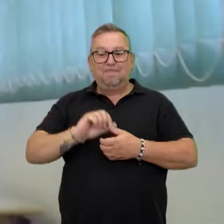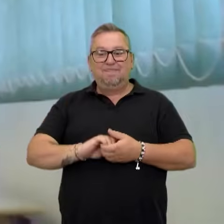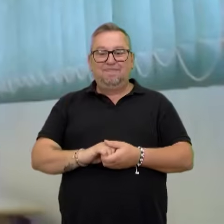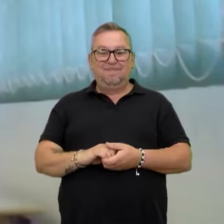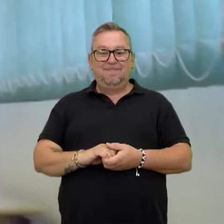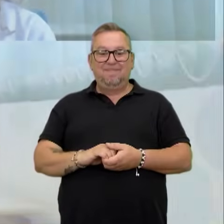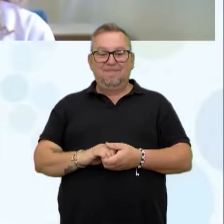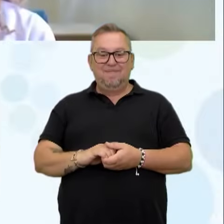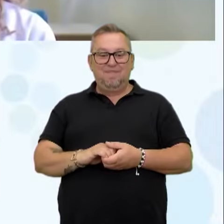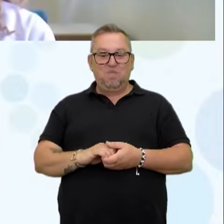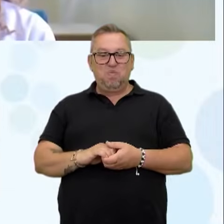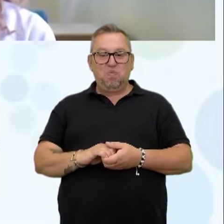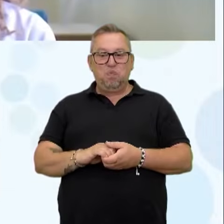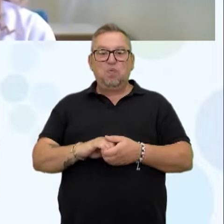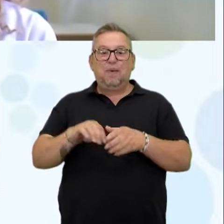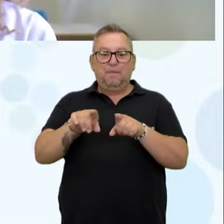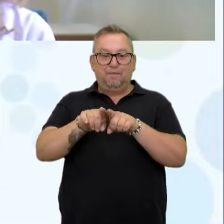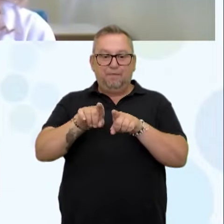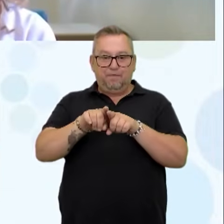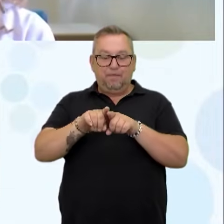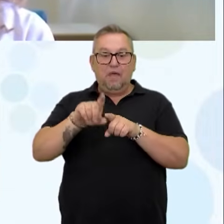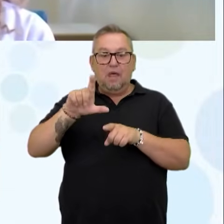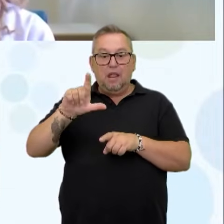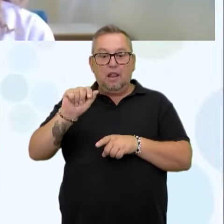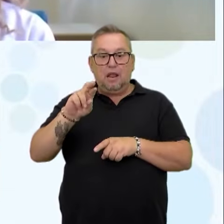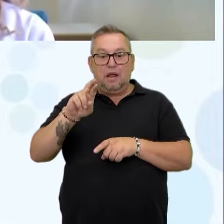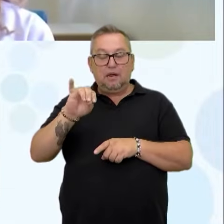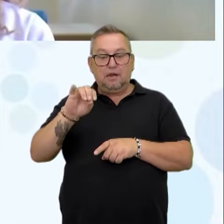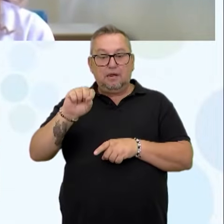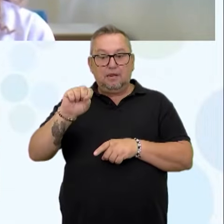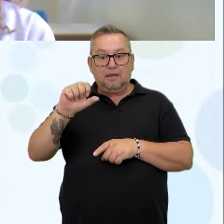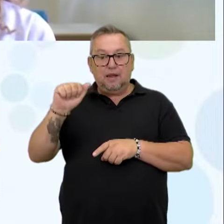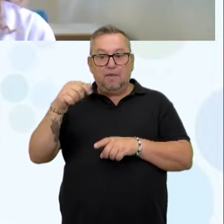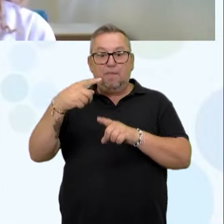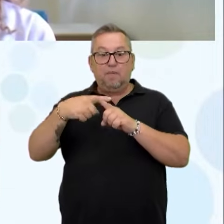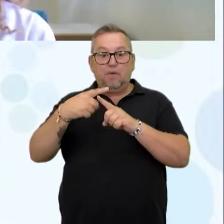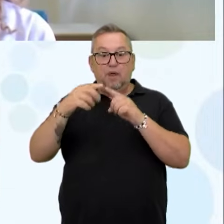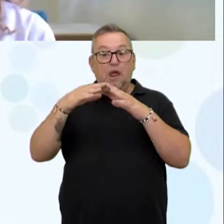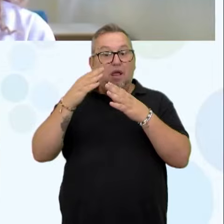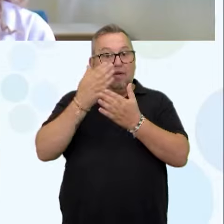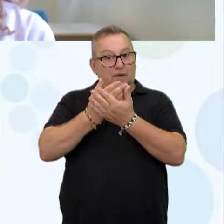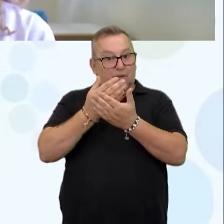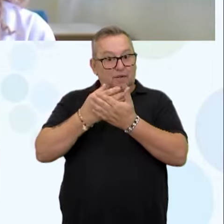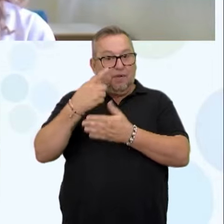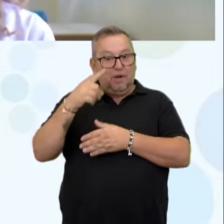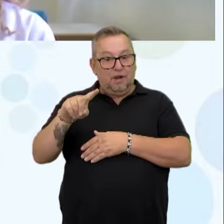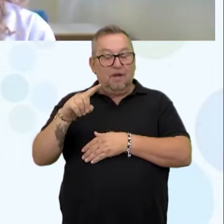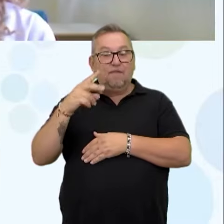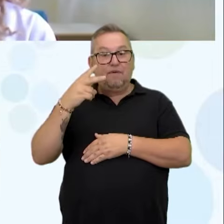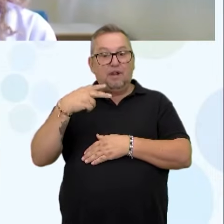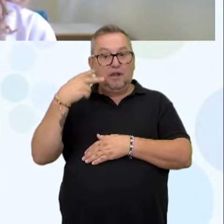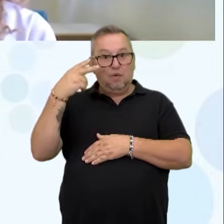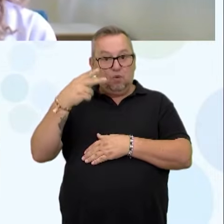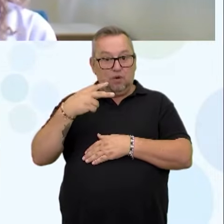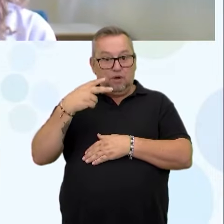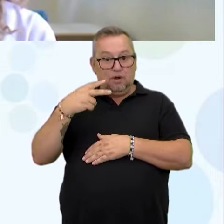Bom dia, Lari. Inclusive, a Larissa, ela está aqui porque a escola dela, né, que é a Vereador